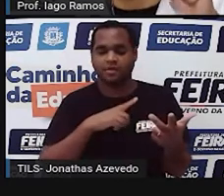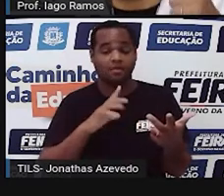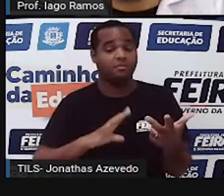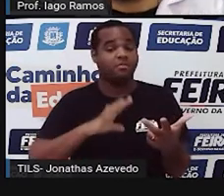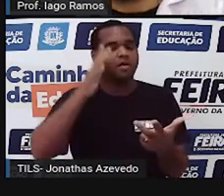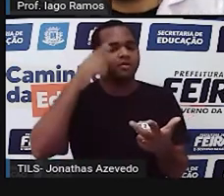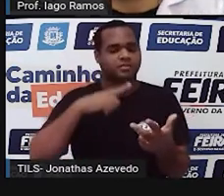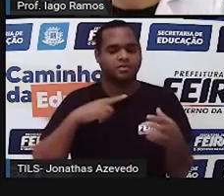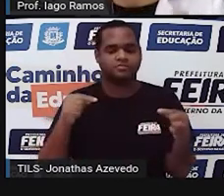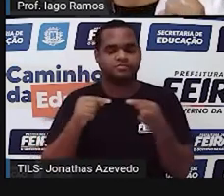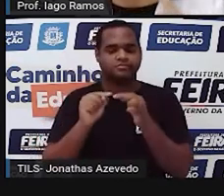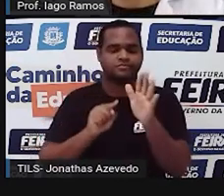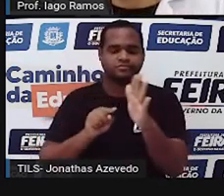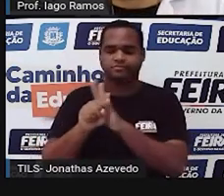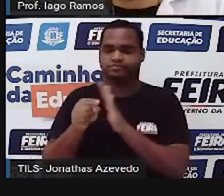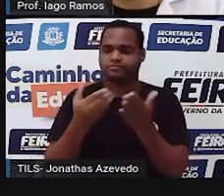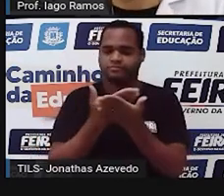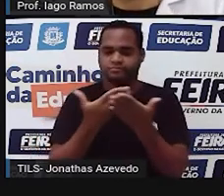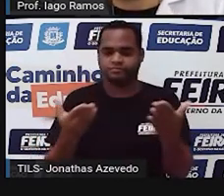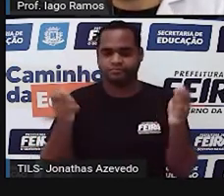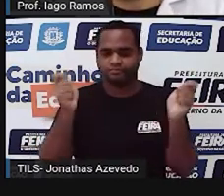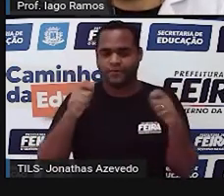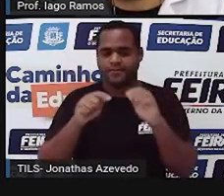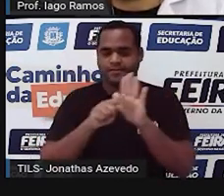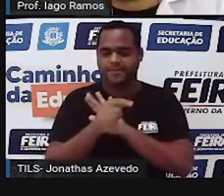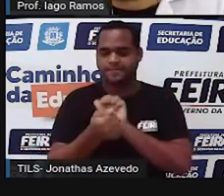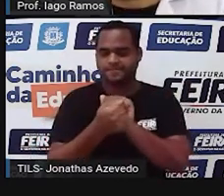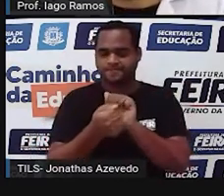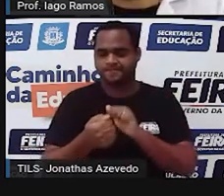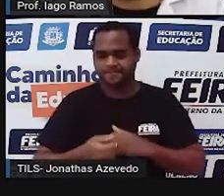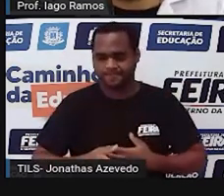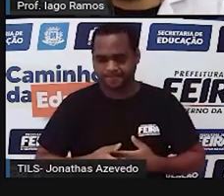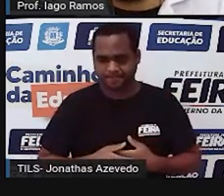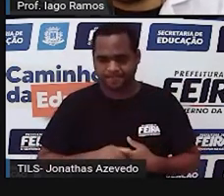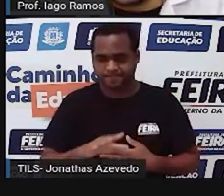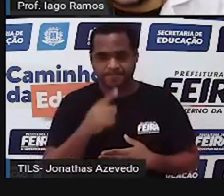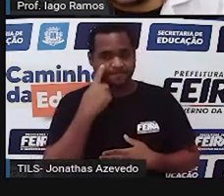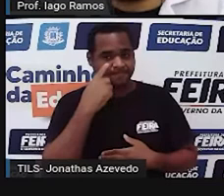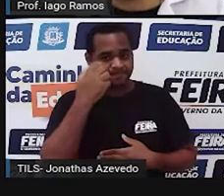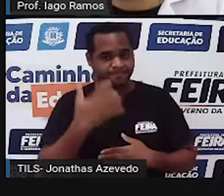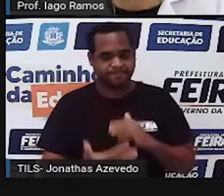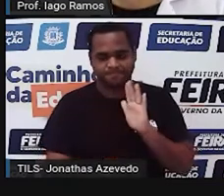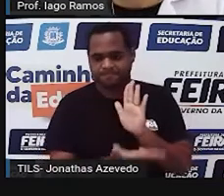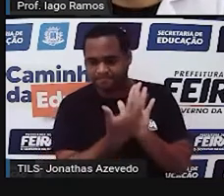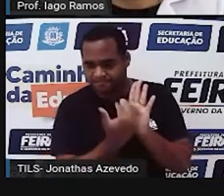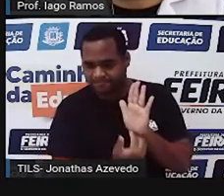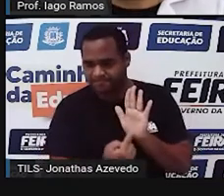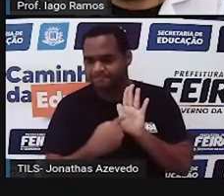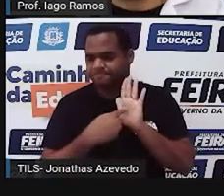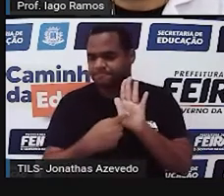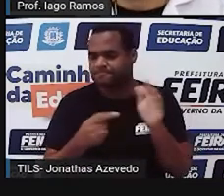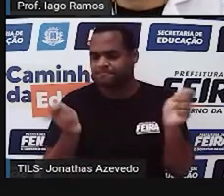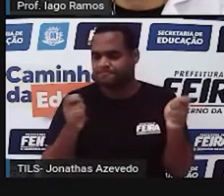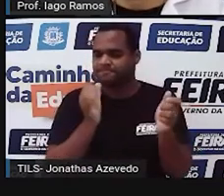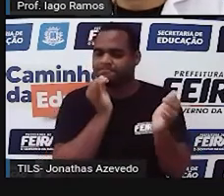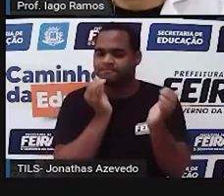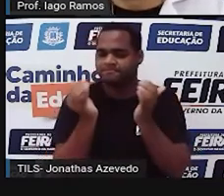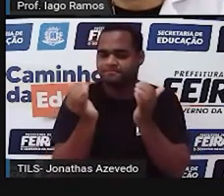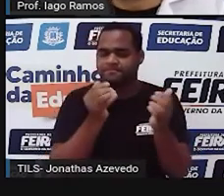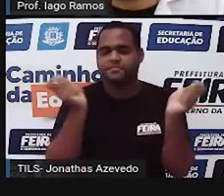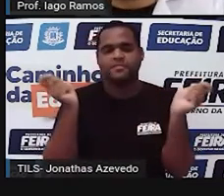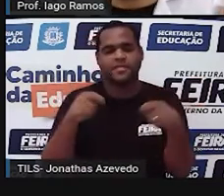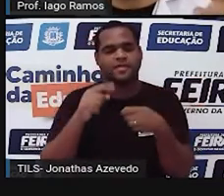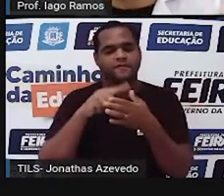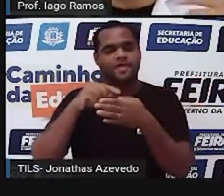existe uma pergunta e que nós vamos responder juntos observando as ilustrações e considerando